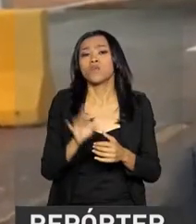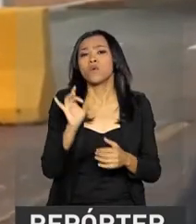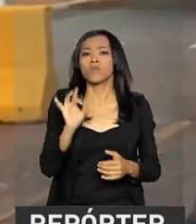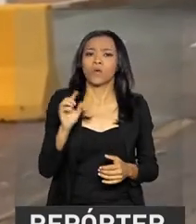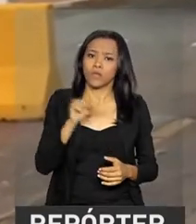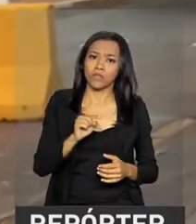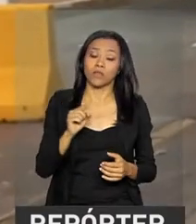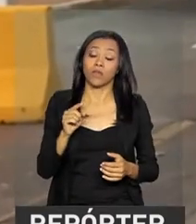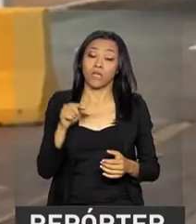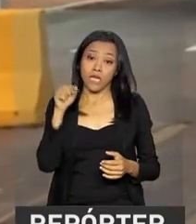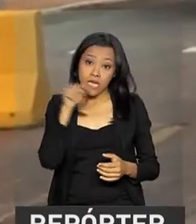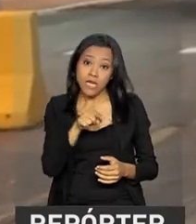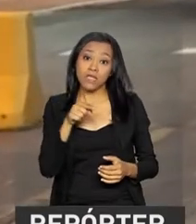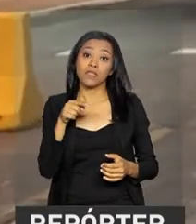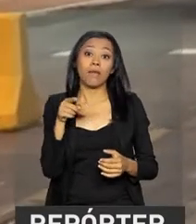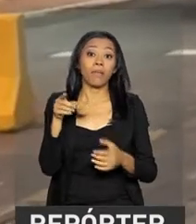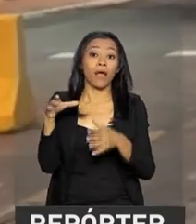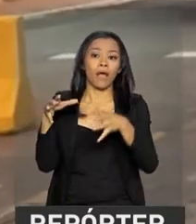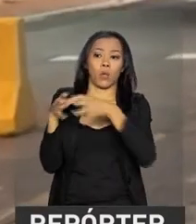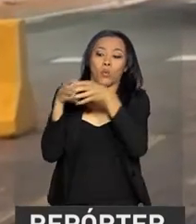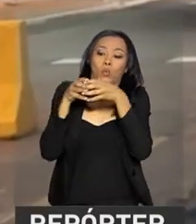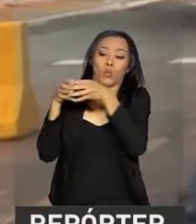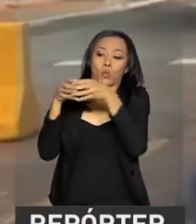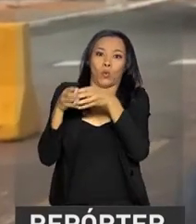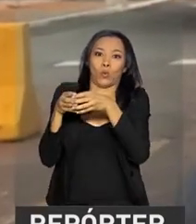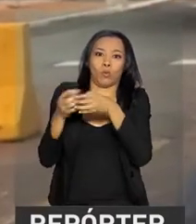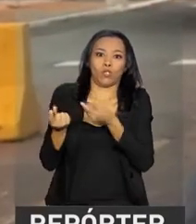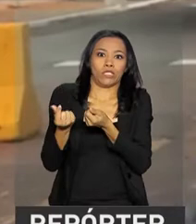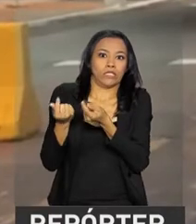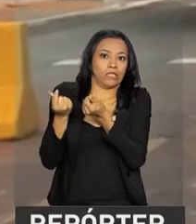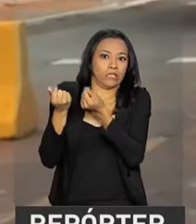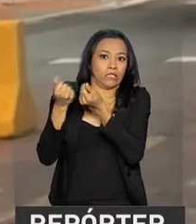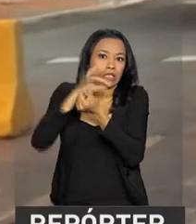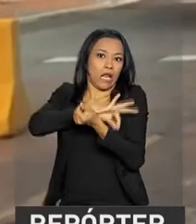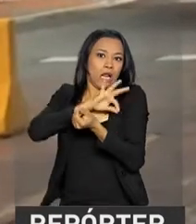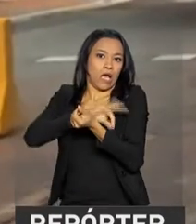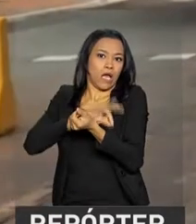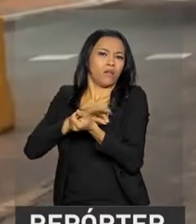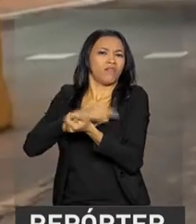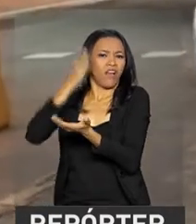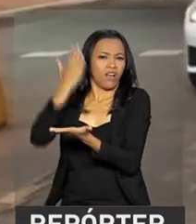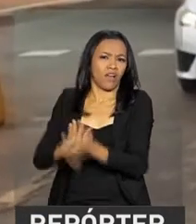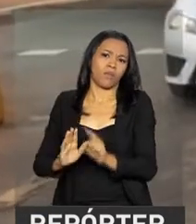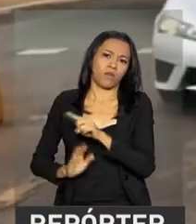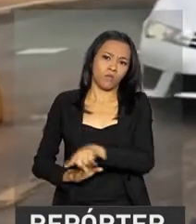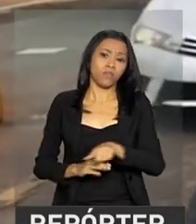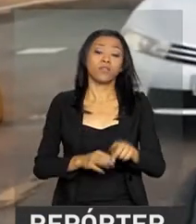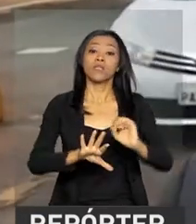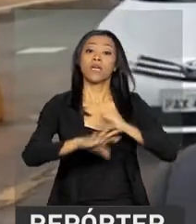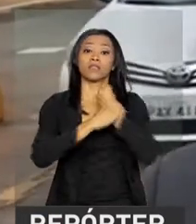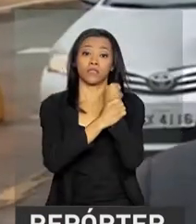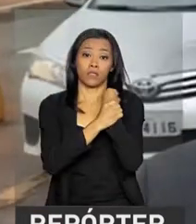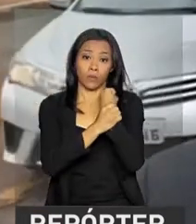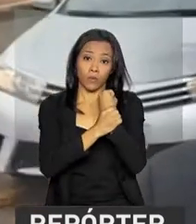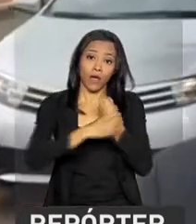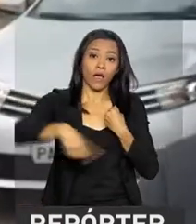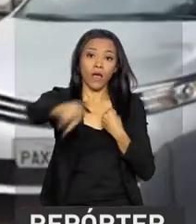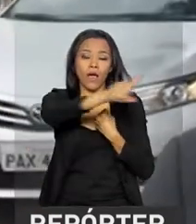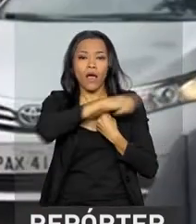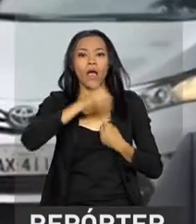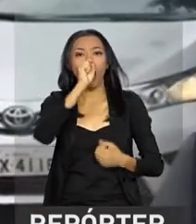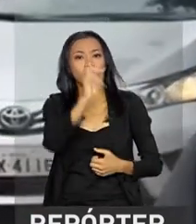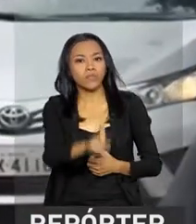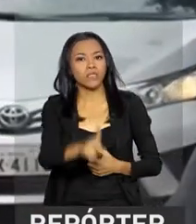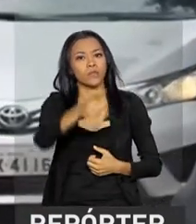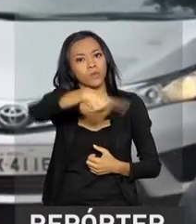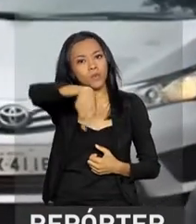combatendo com este projecto privilégios e mais do que isso garantindo a aposentadoria dos brasileiros é importante que todos saibam